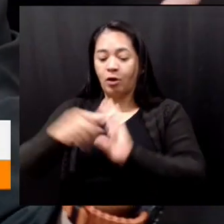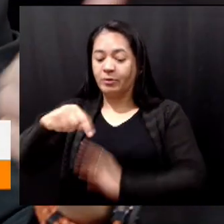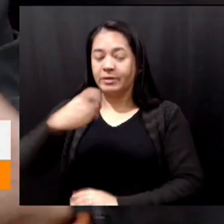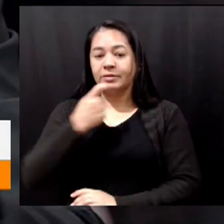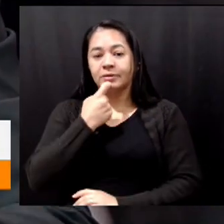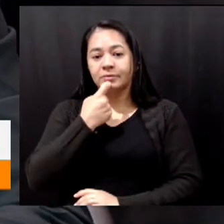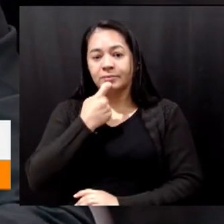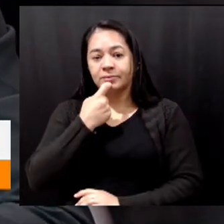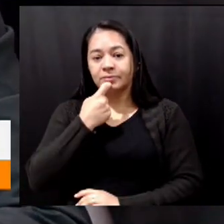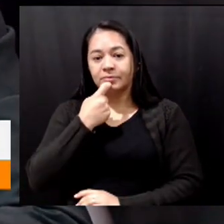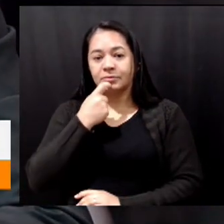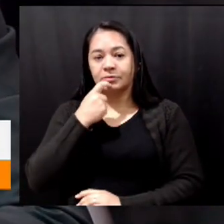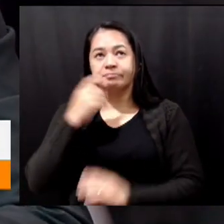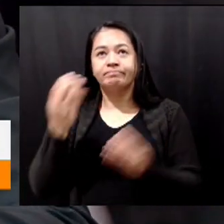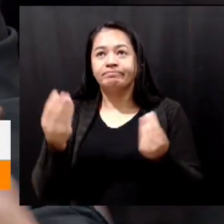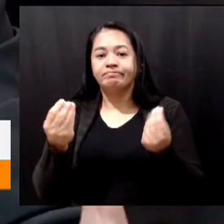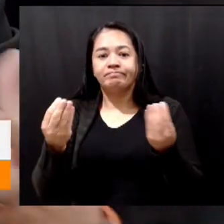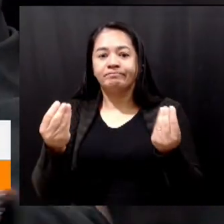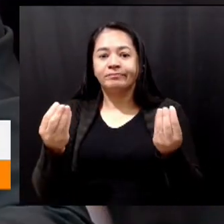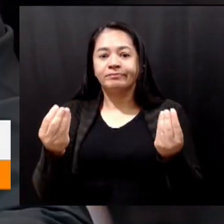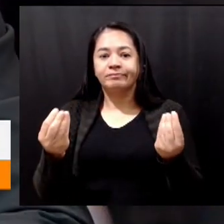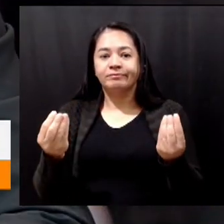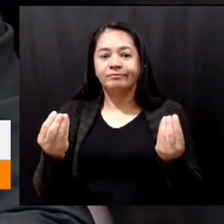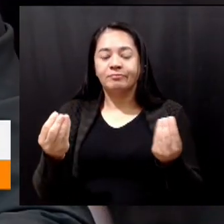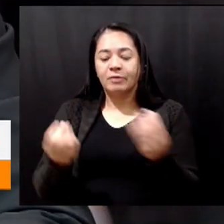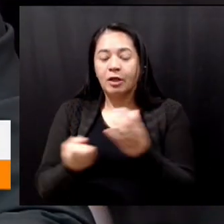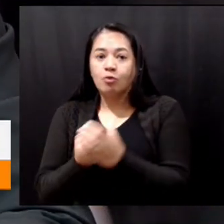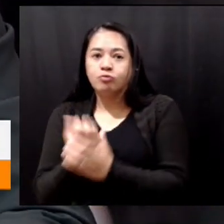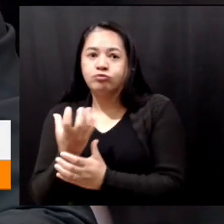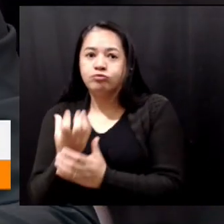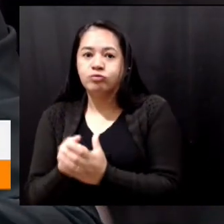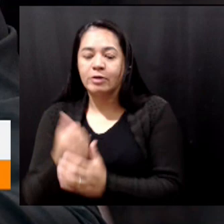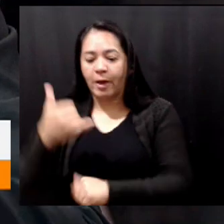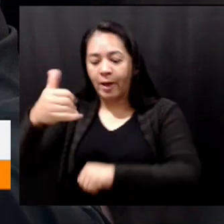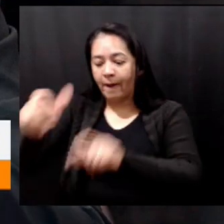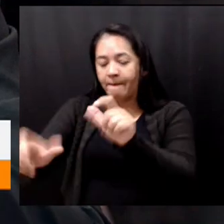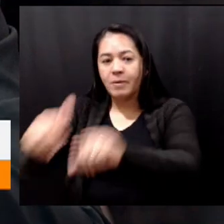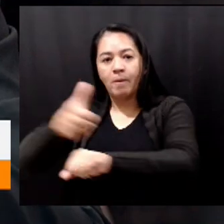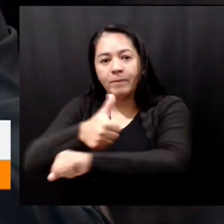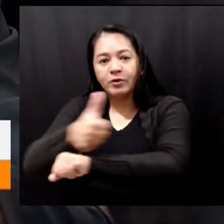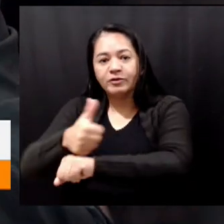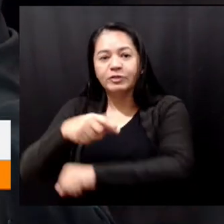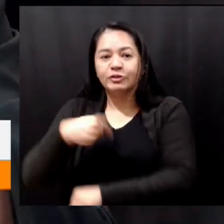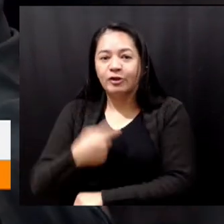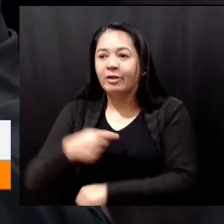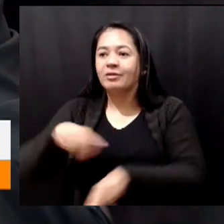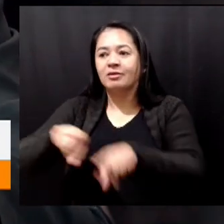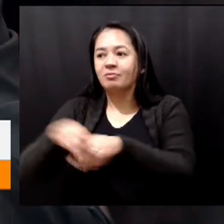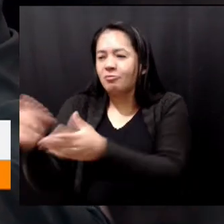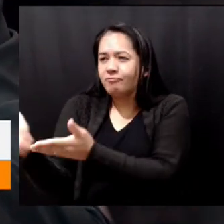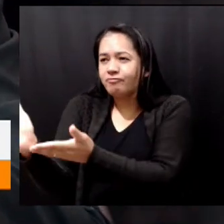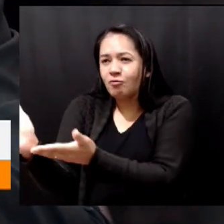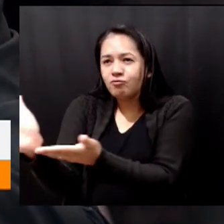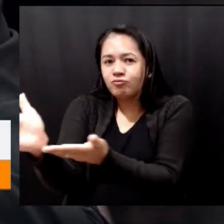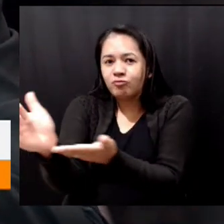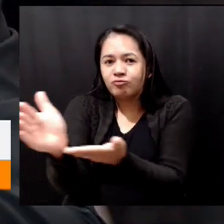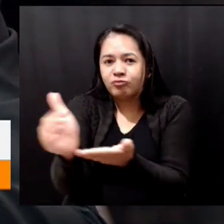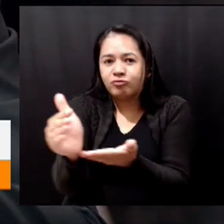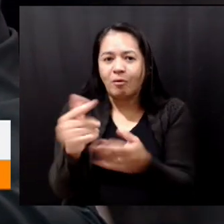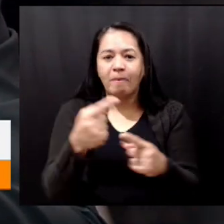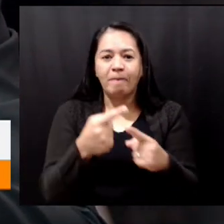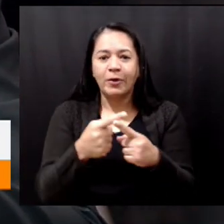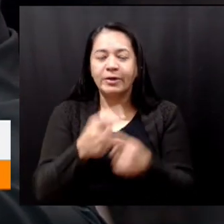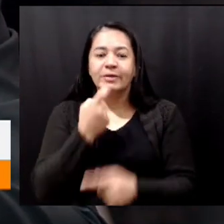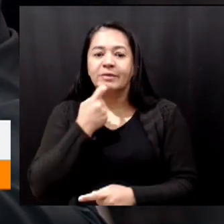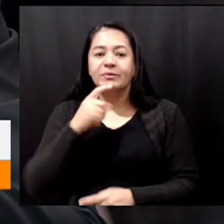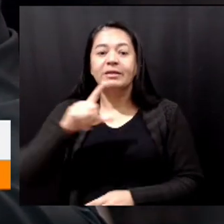de criar esses profissionais, como a gente também acaba atraindo, porque Campinas ela tem uma característica um pouco